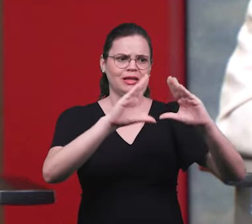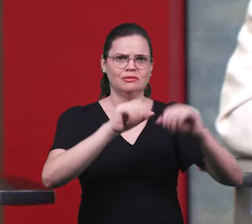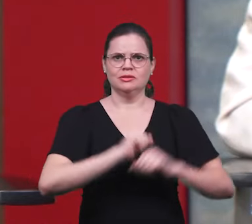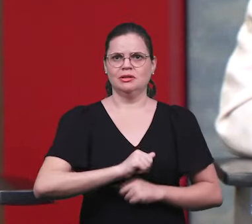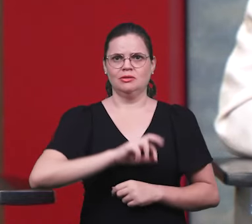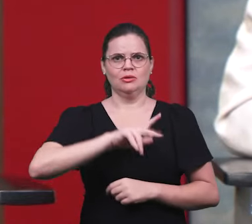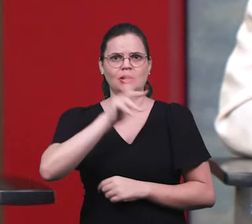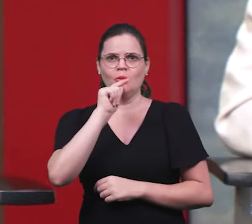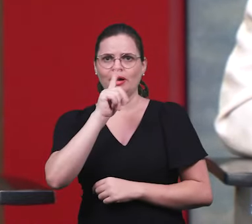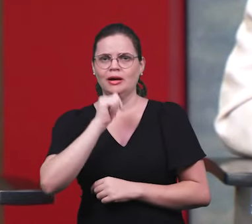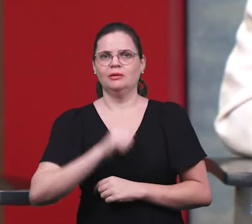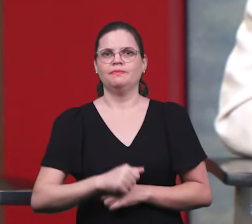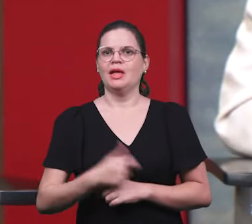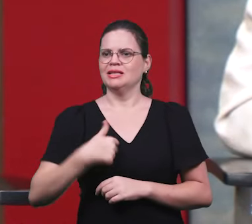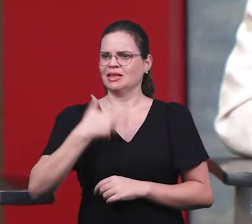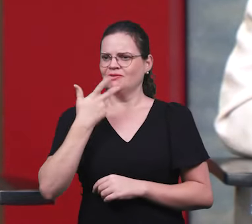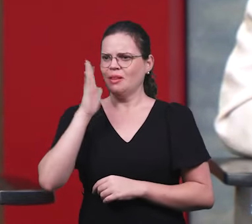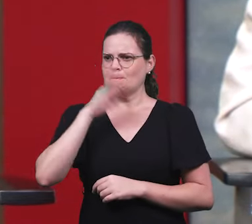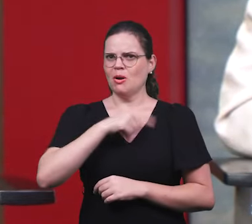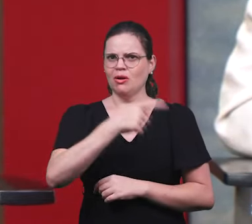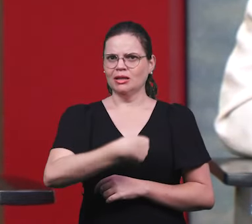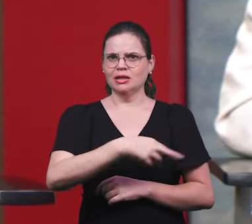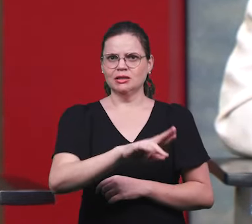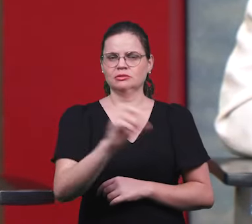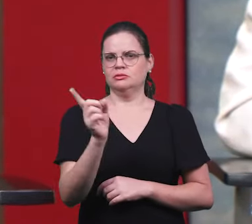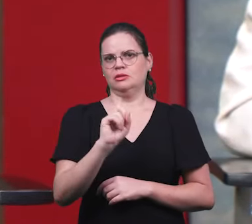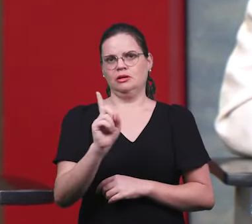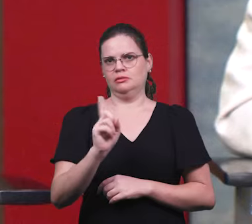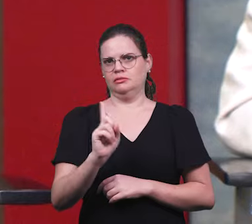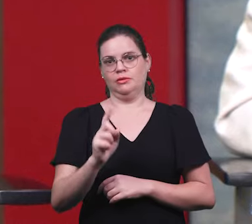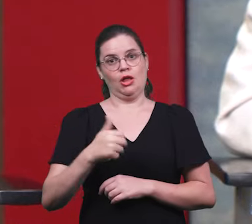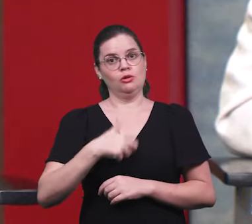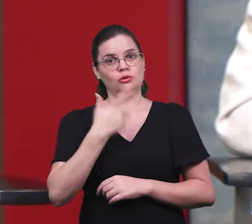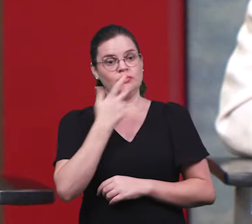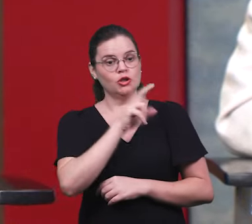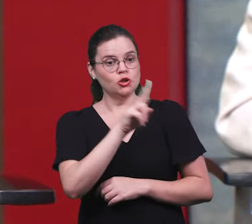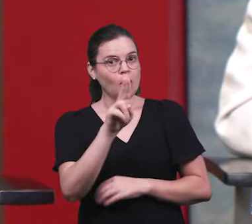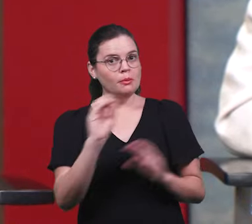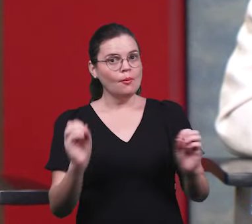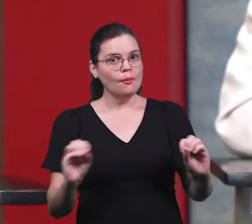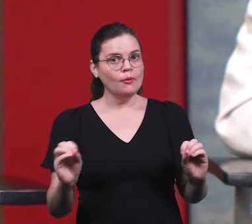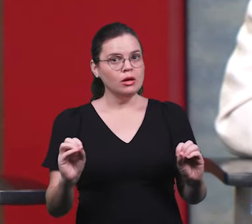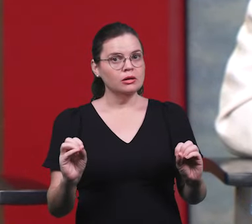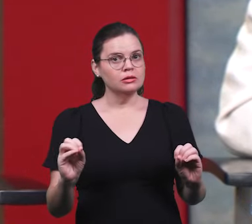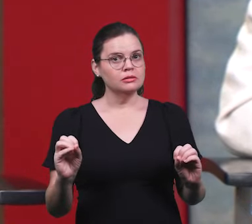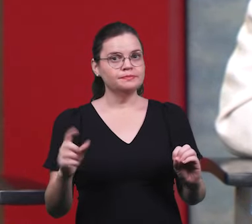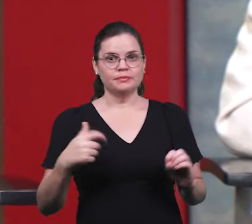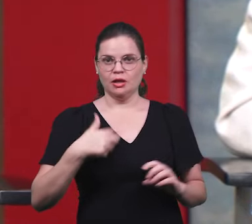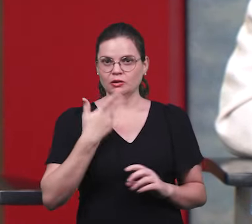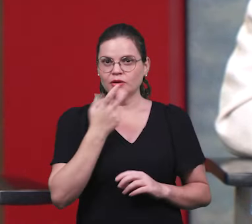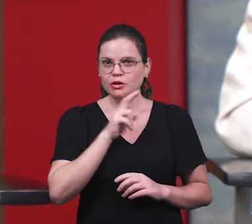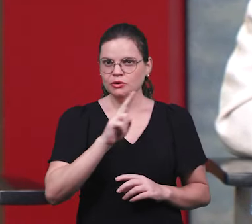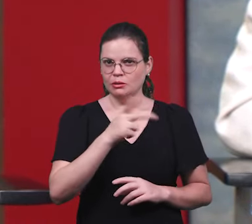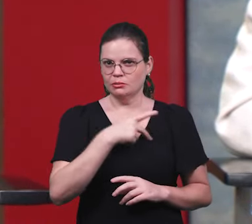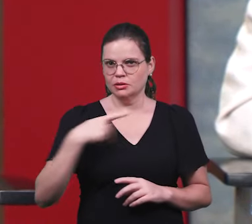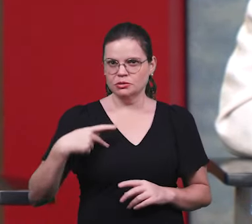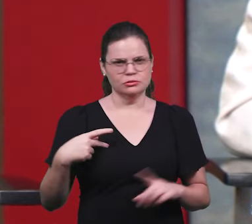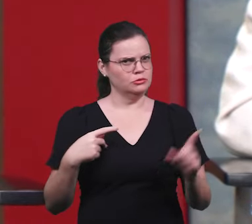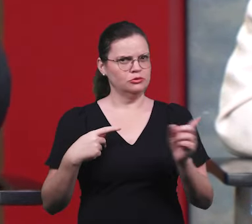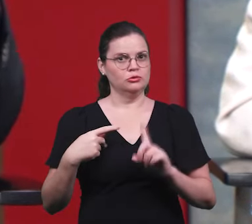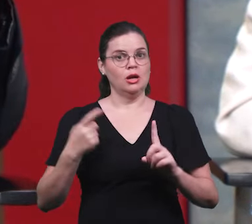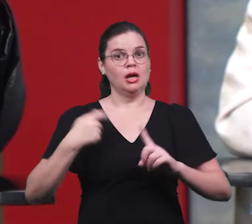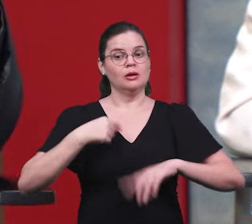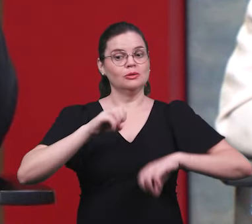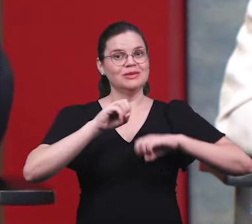não é... Aí diz assim, mas você está falando mal de uma religião. Não, eu não estou falando nome de religião. Eu não estou falando nome de pastor. Eu